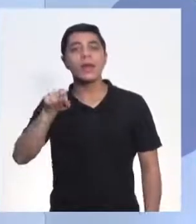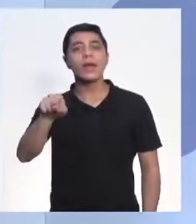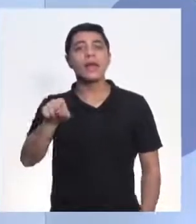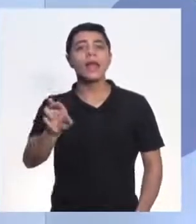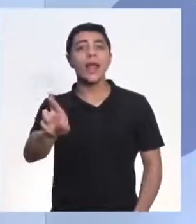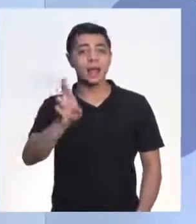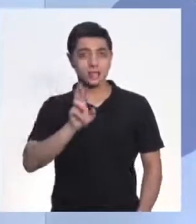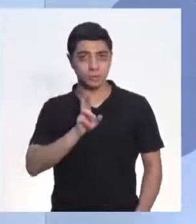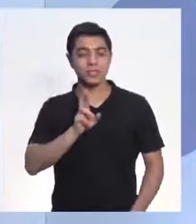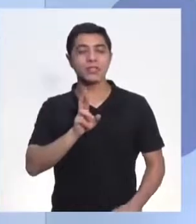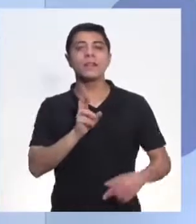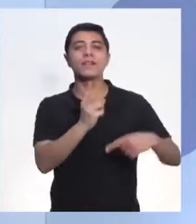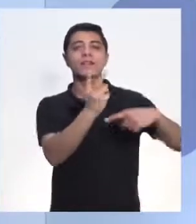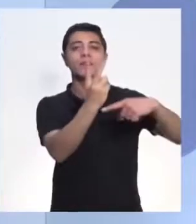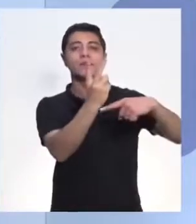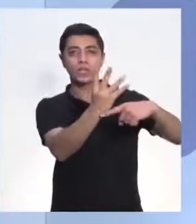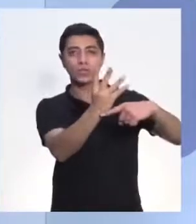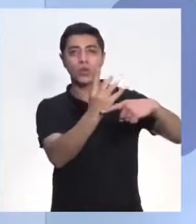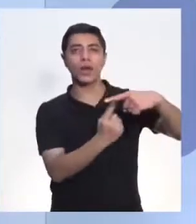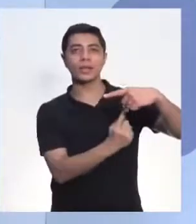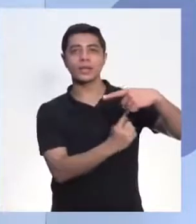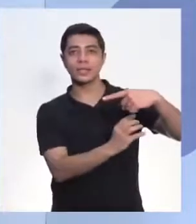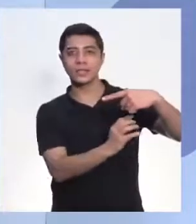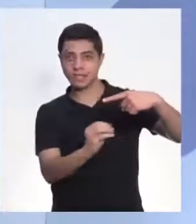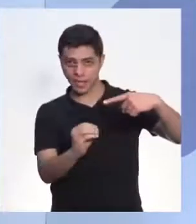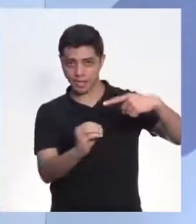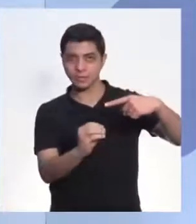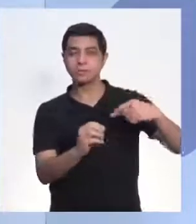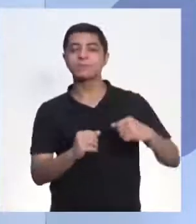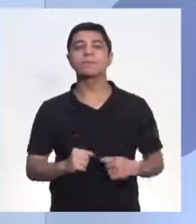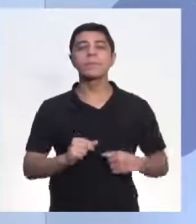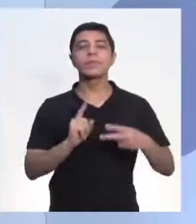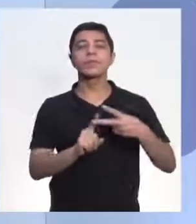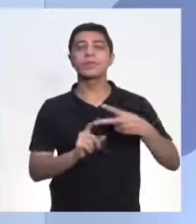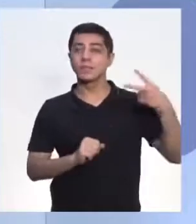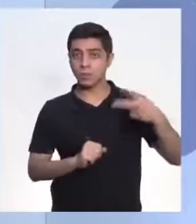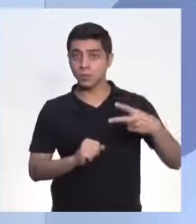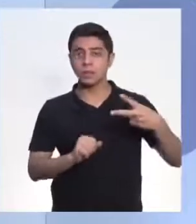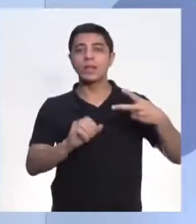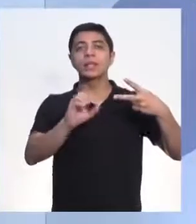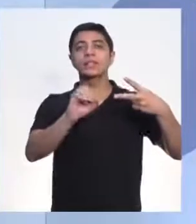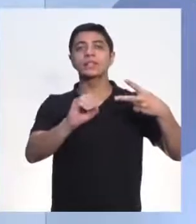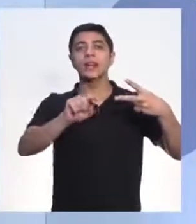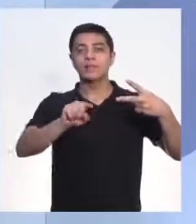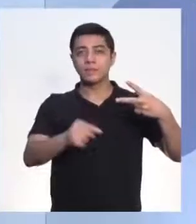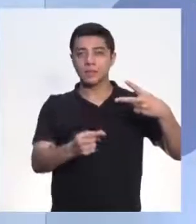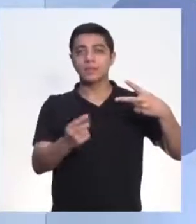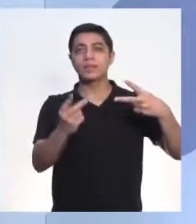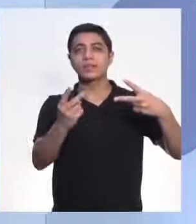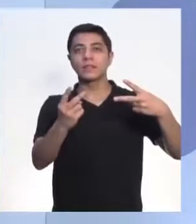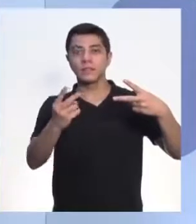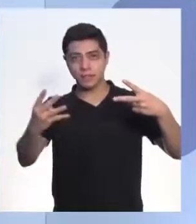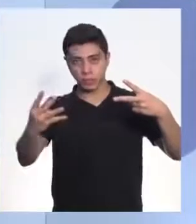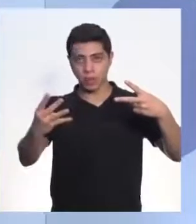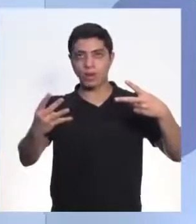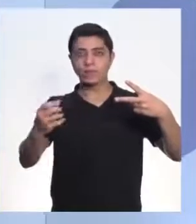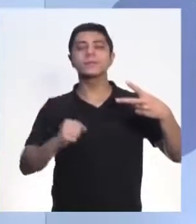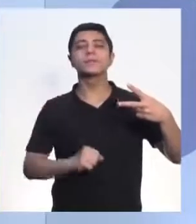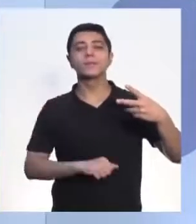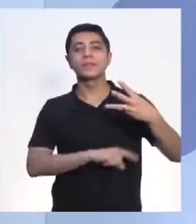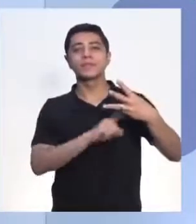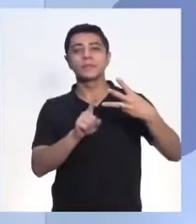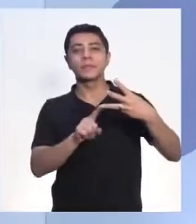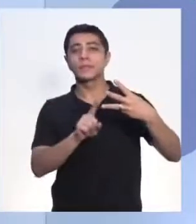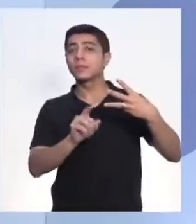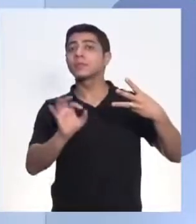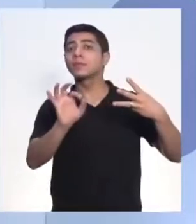sobre 100, ou 24 centésimos, o número decimal 0,24, 24 centésimos, e